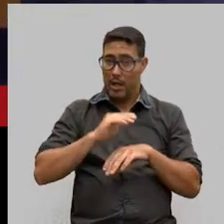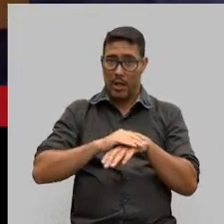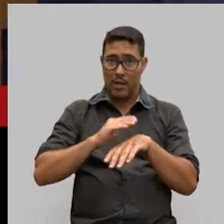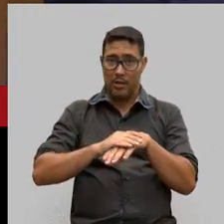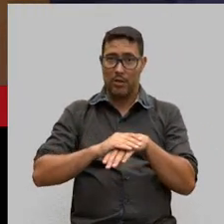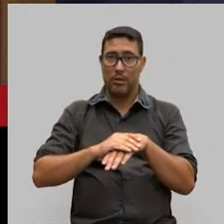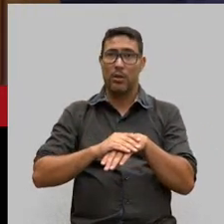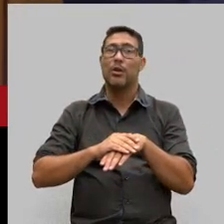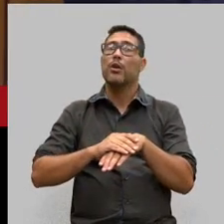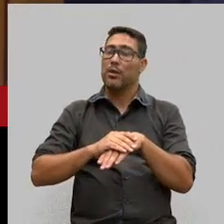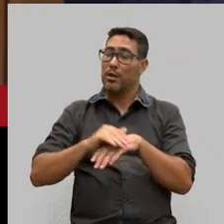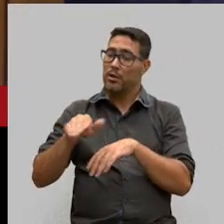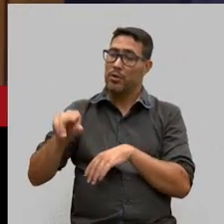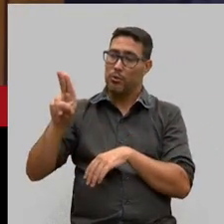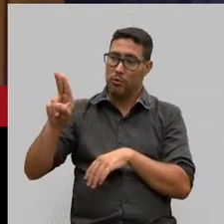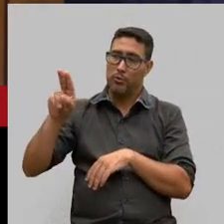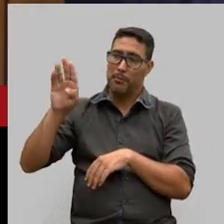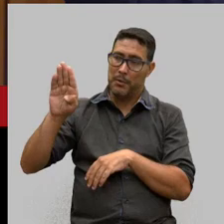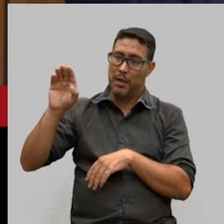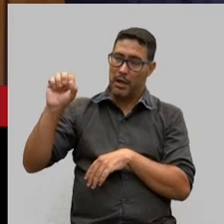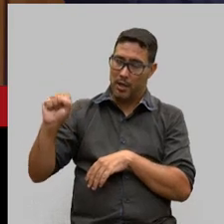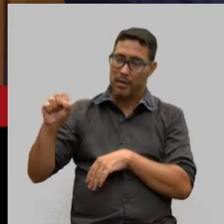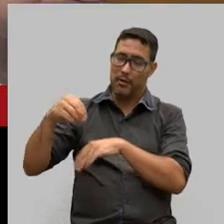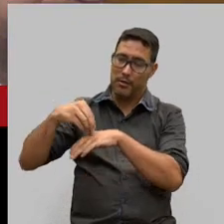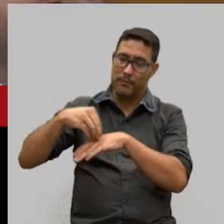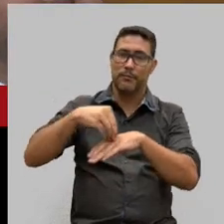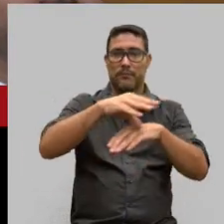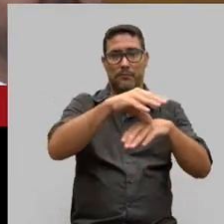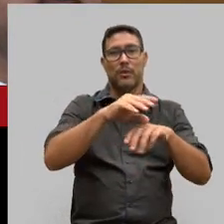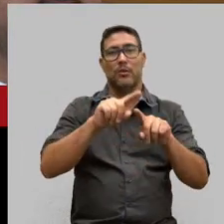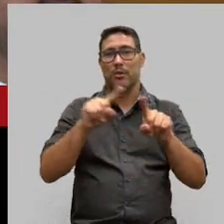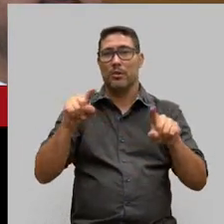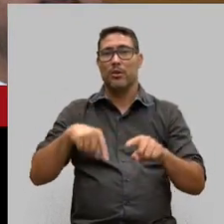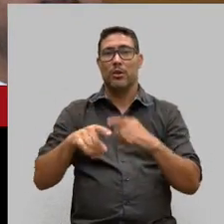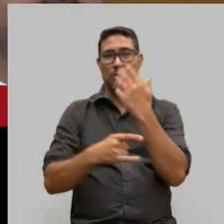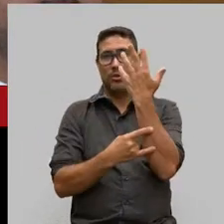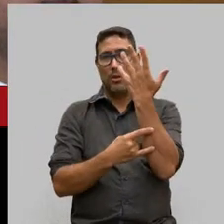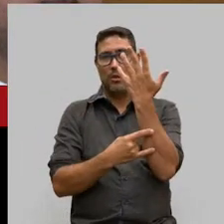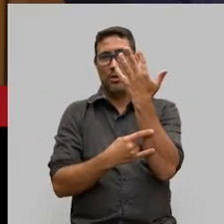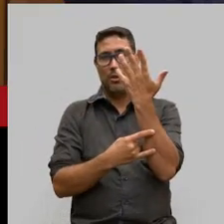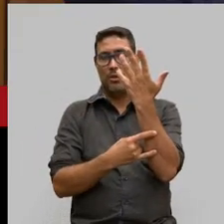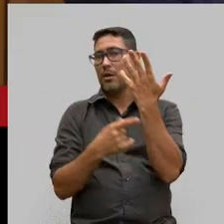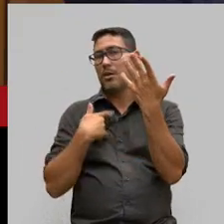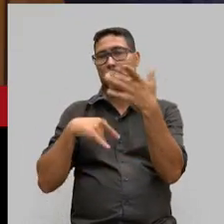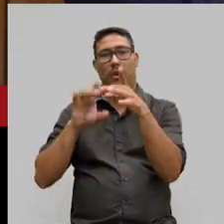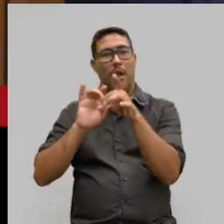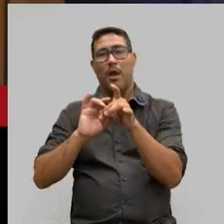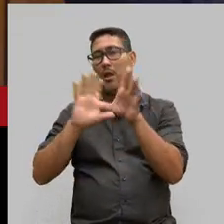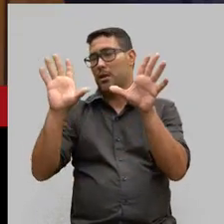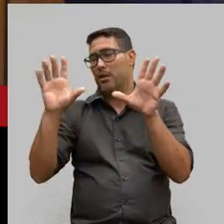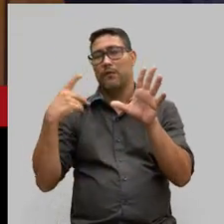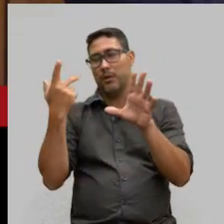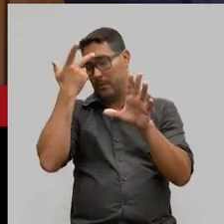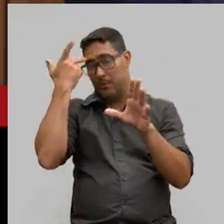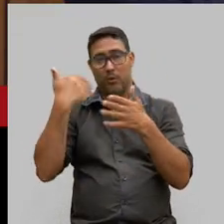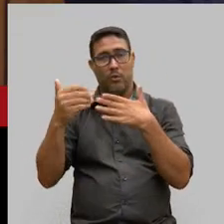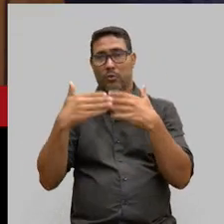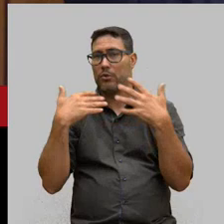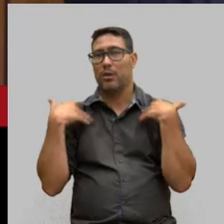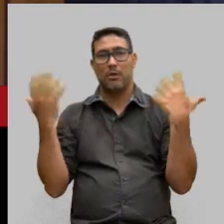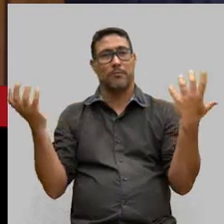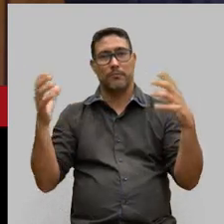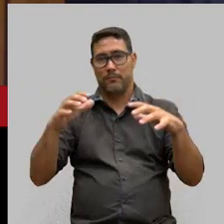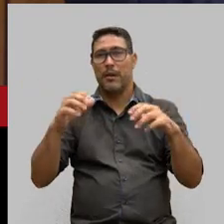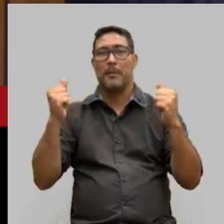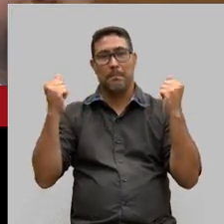UBS via UBS e lá na Universidade na federal o nosso ele é por livre demanda livre demanda Obrigado e parabéns